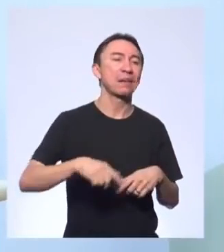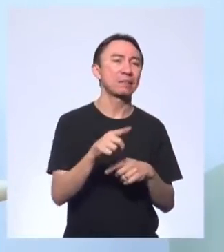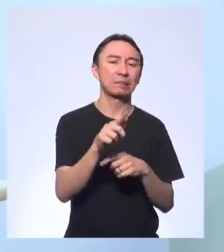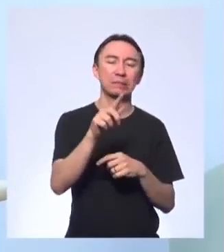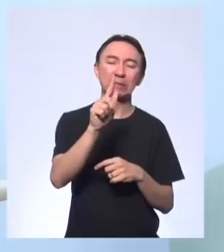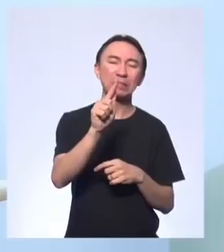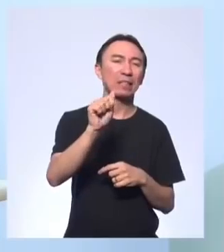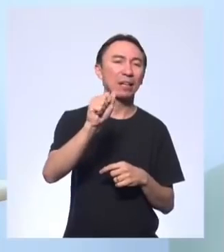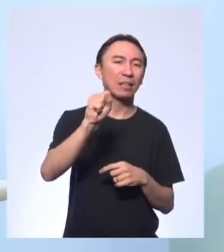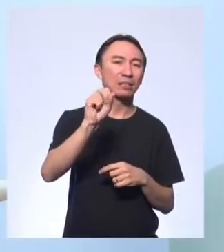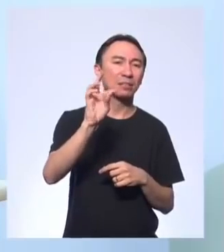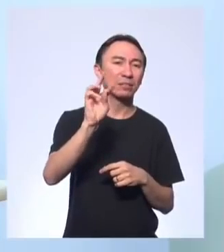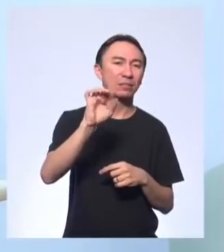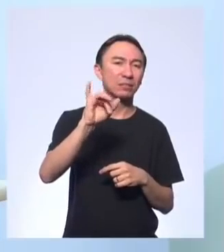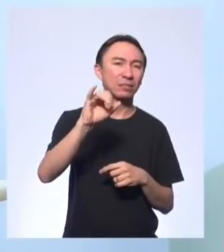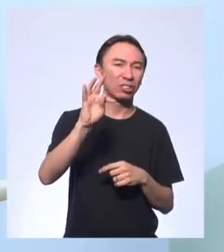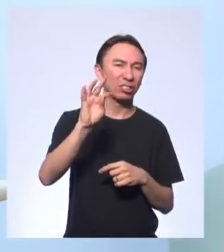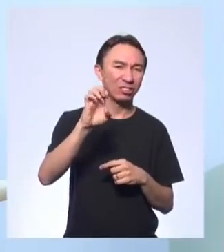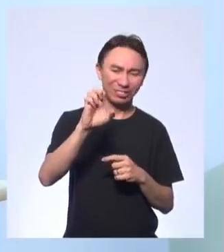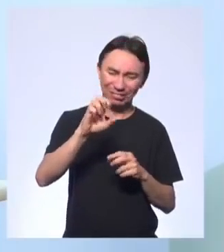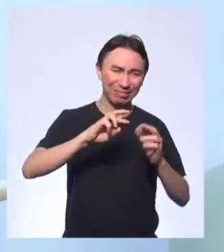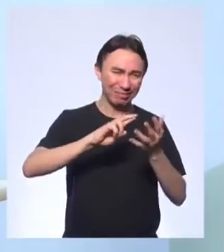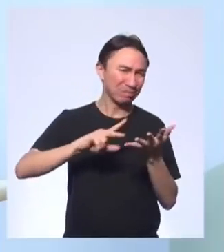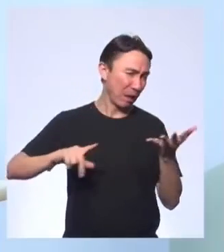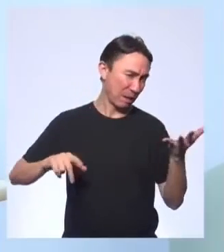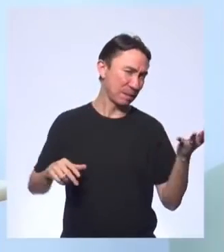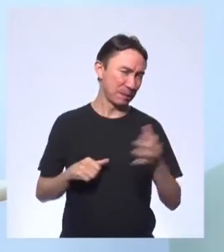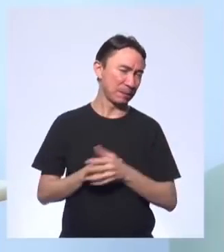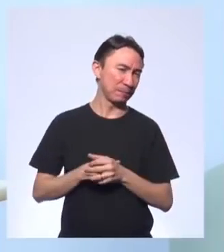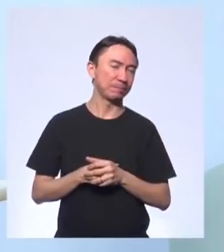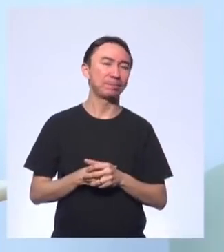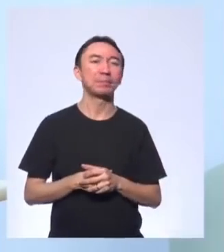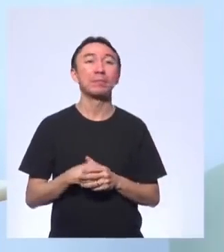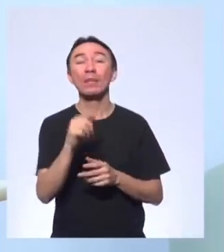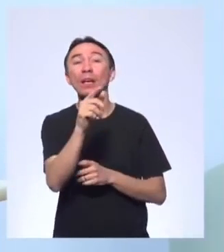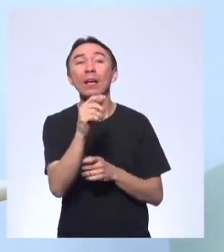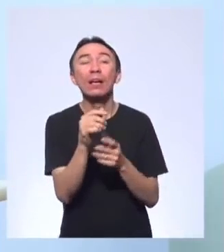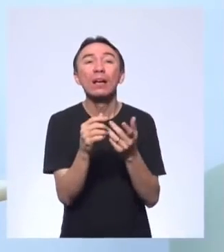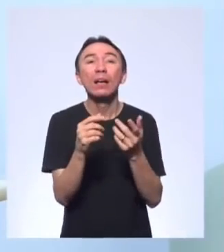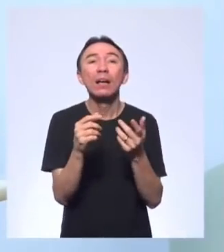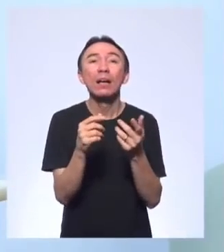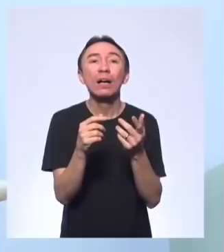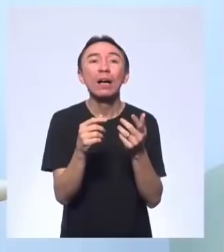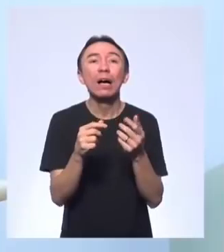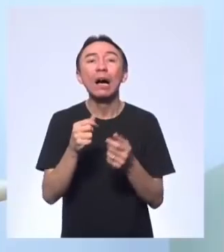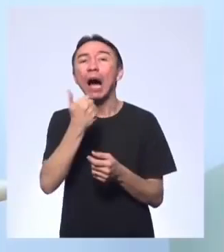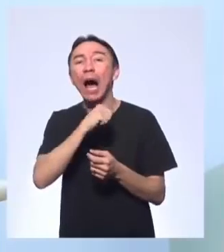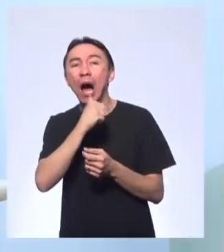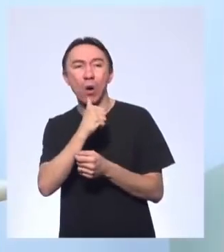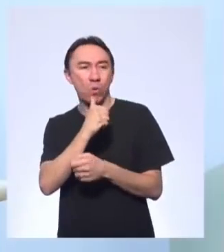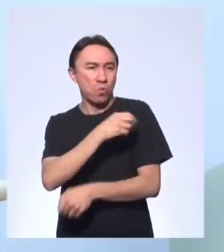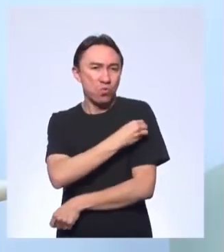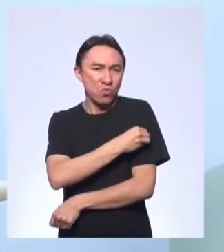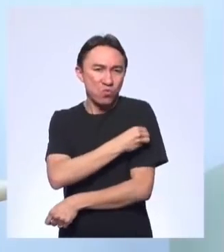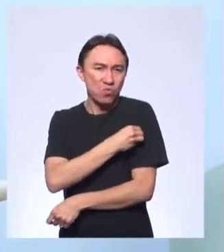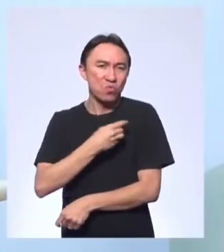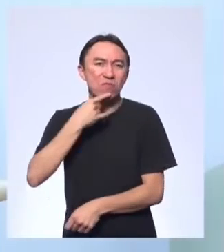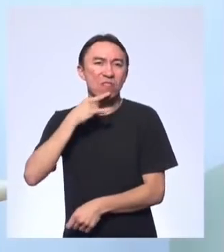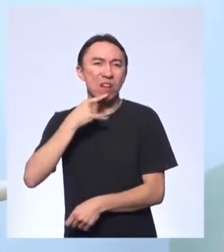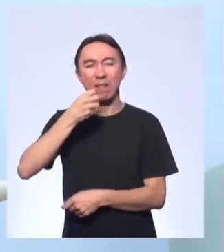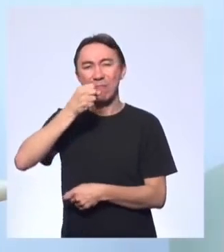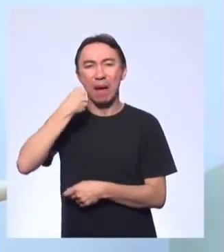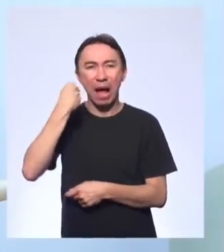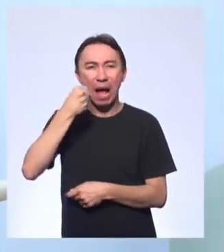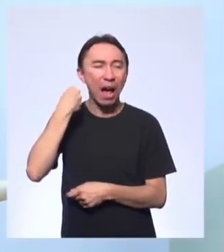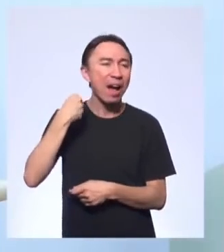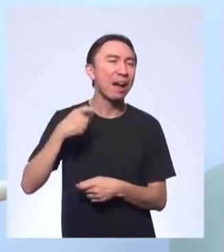situações, ok? E aí, quando a gente fala no consumo de álcool, isso está muito relacionado também à questão dos